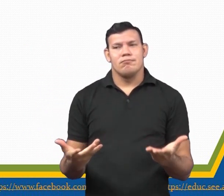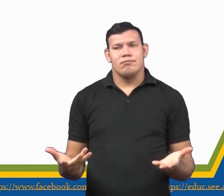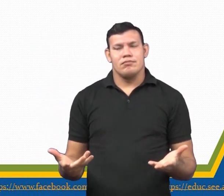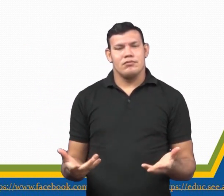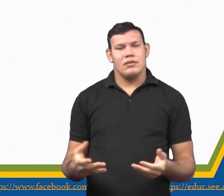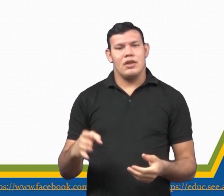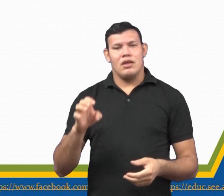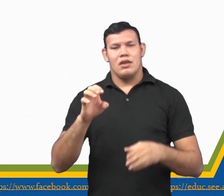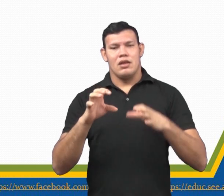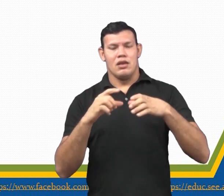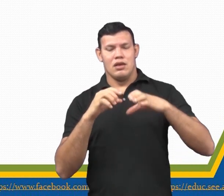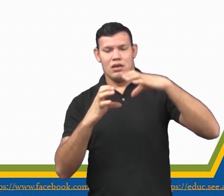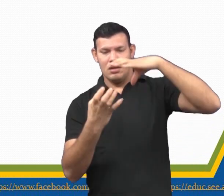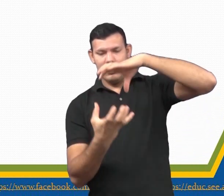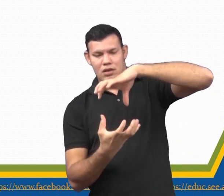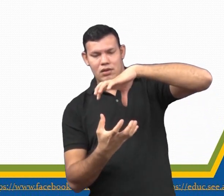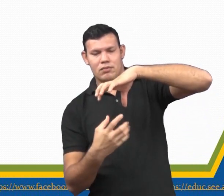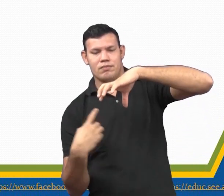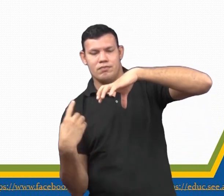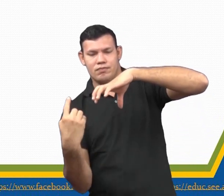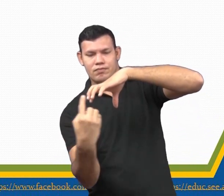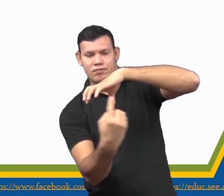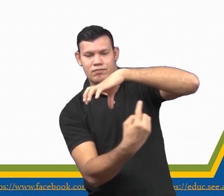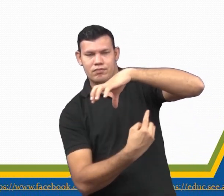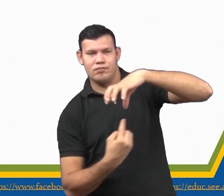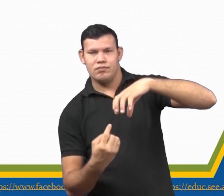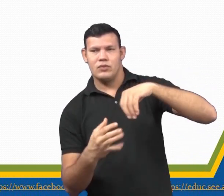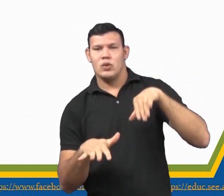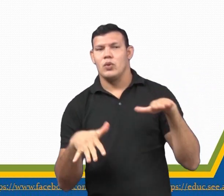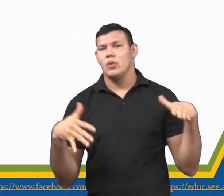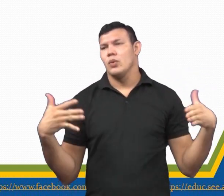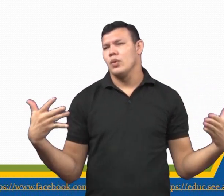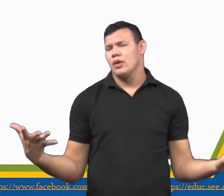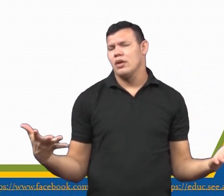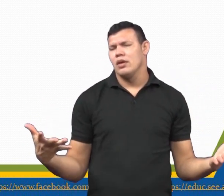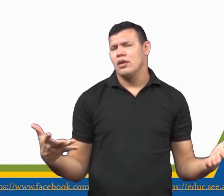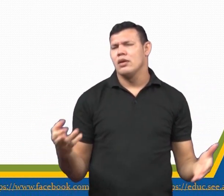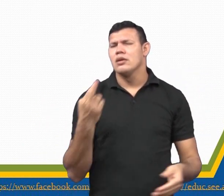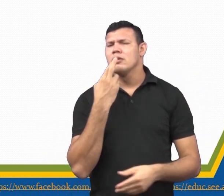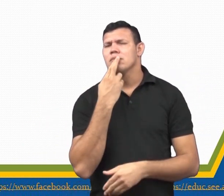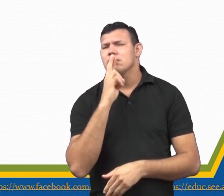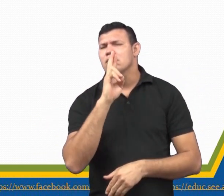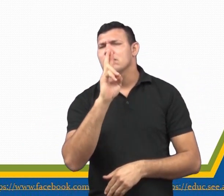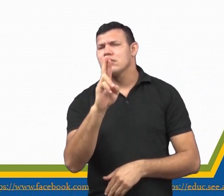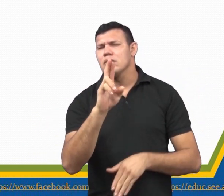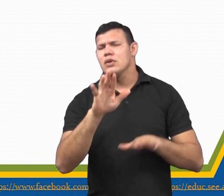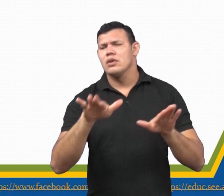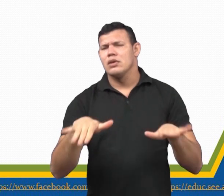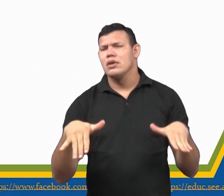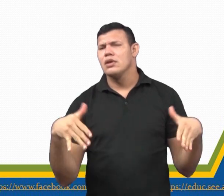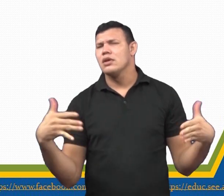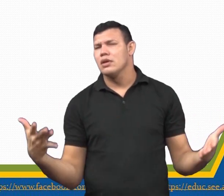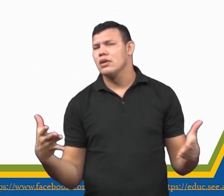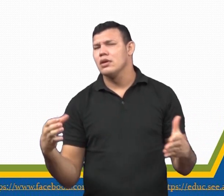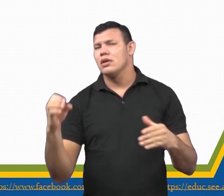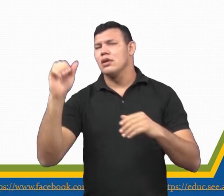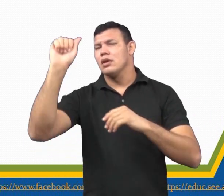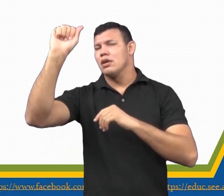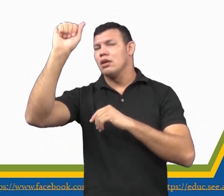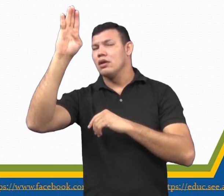ao hemisfério meridional ou sul. Vamos então ver o gabarito